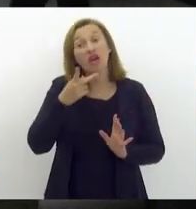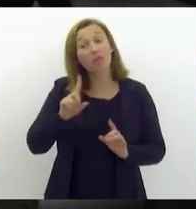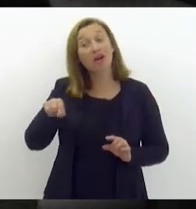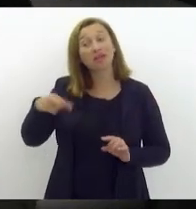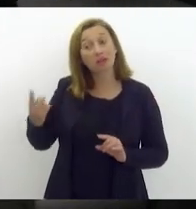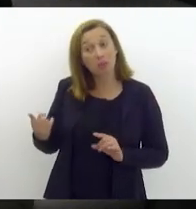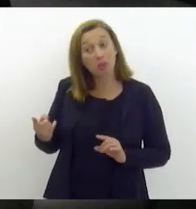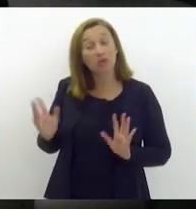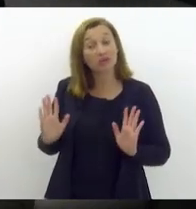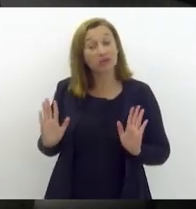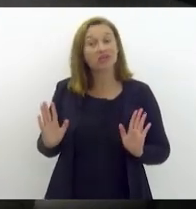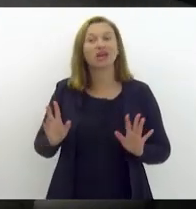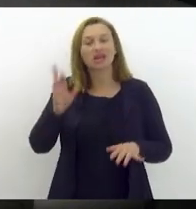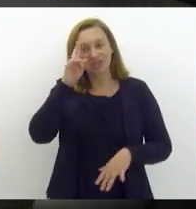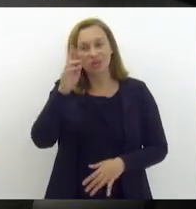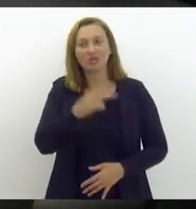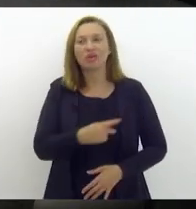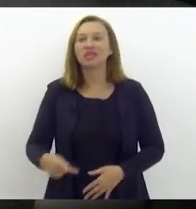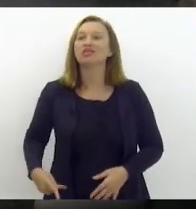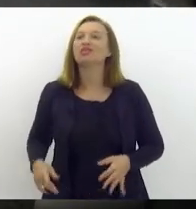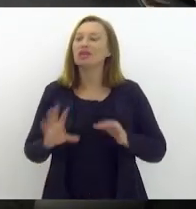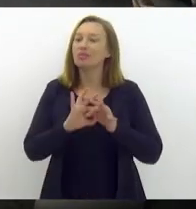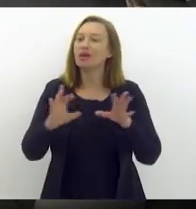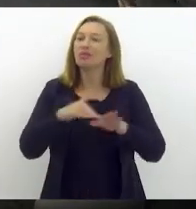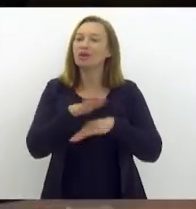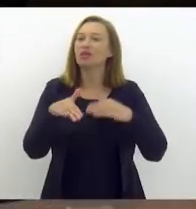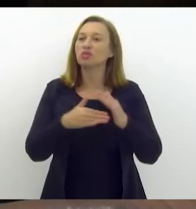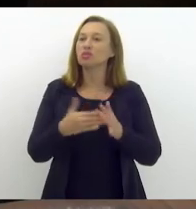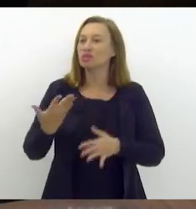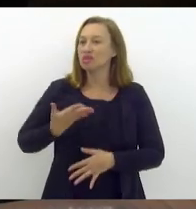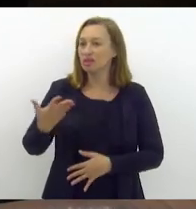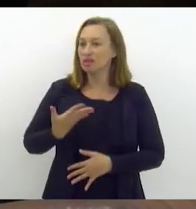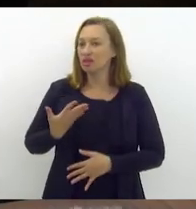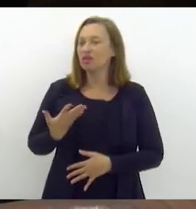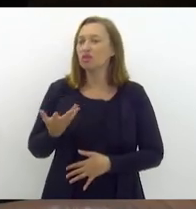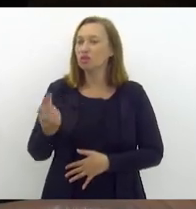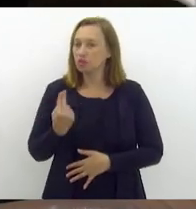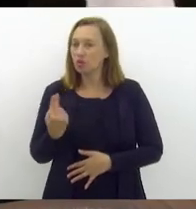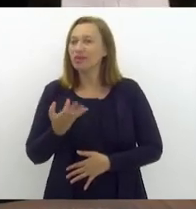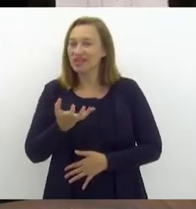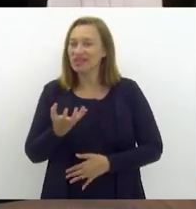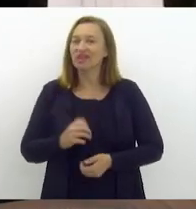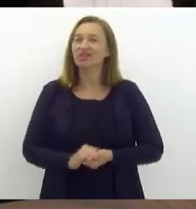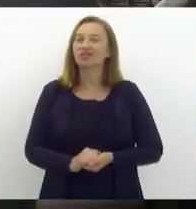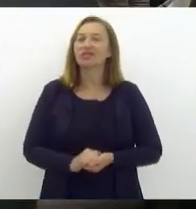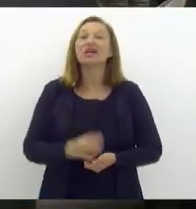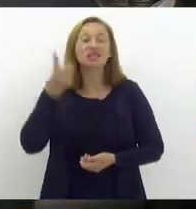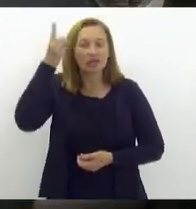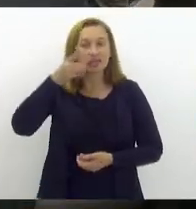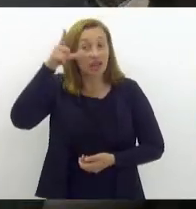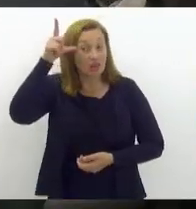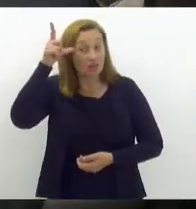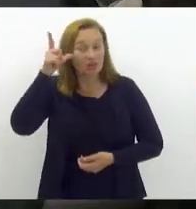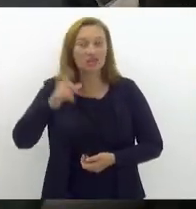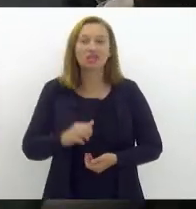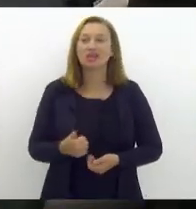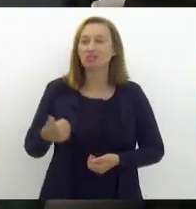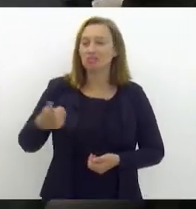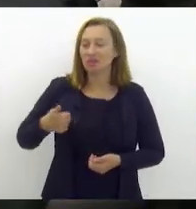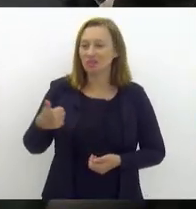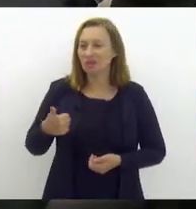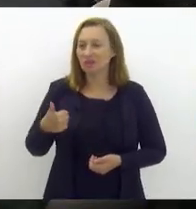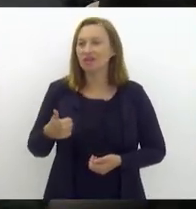depois... Senhora presidente, eu abro a coautoria aos colegas que assim o desejam. Deputada Lucinha, que é a primeira,